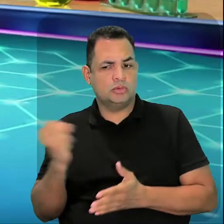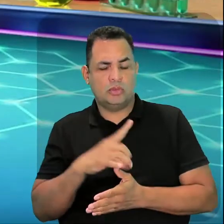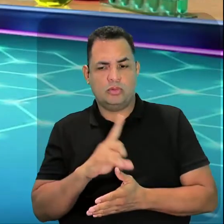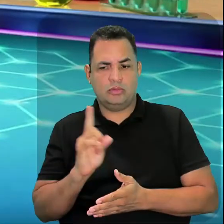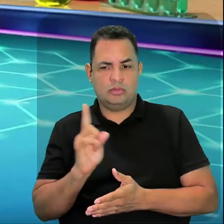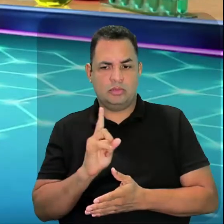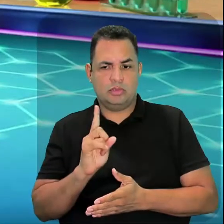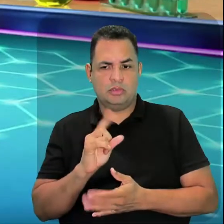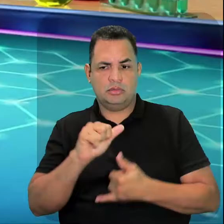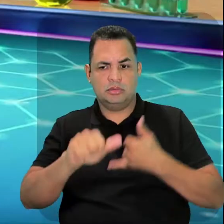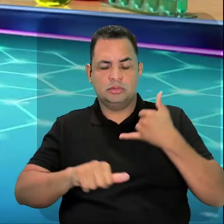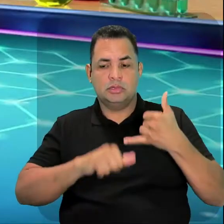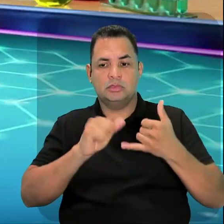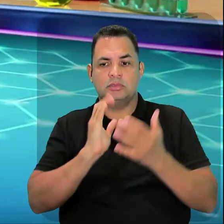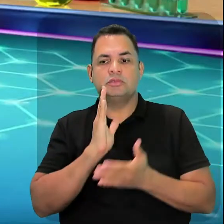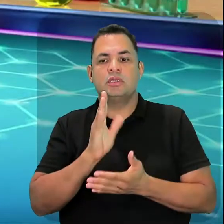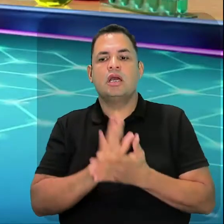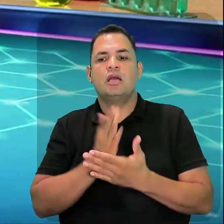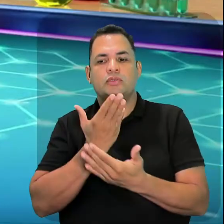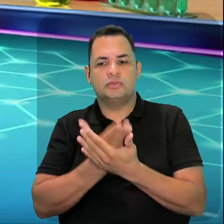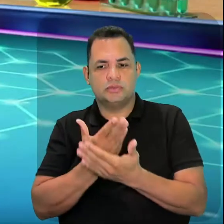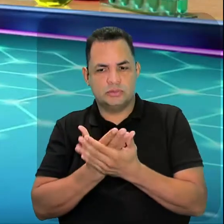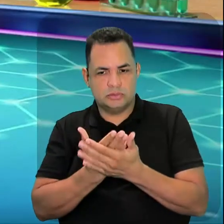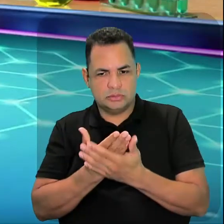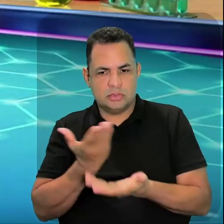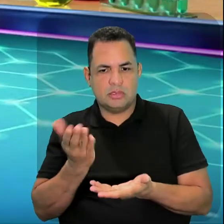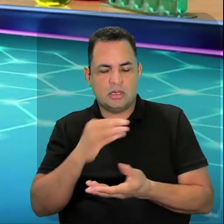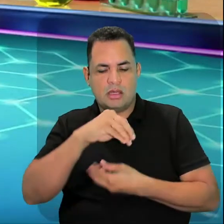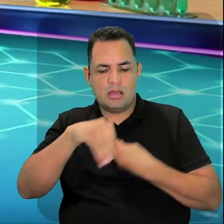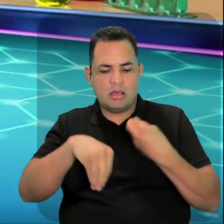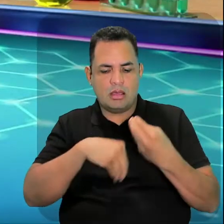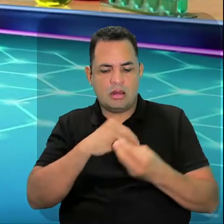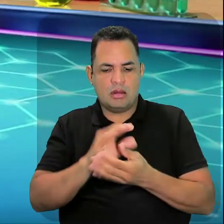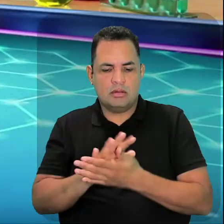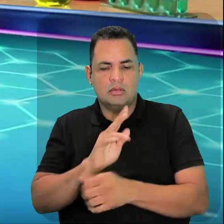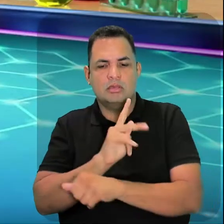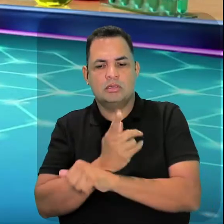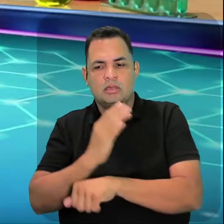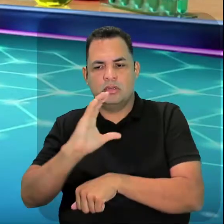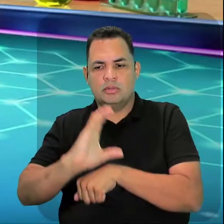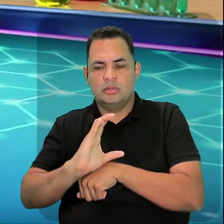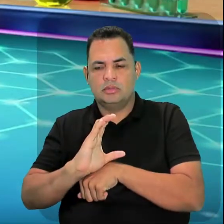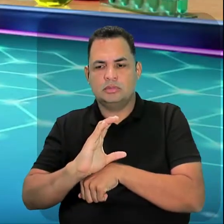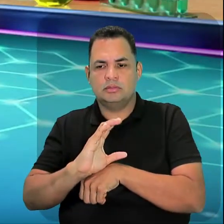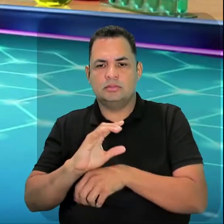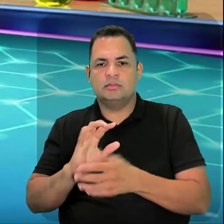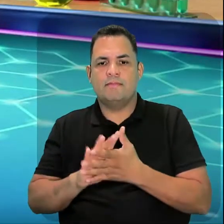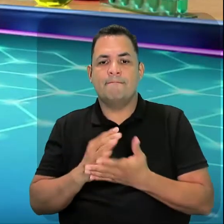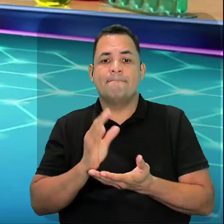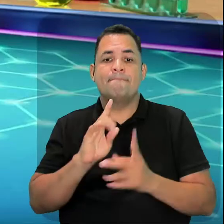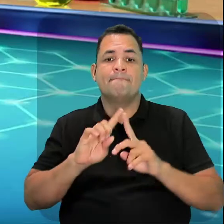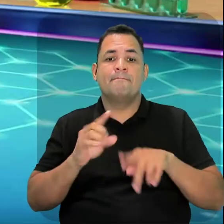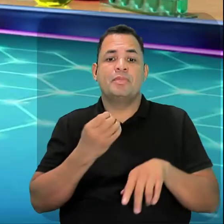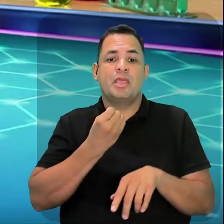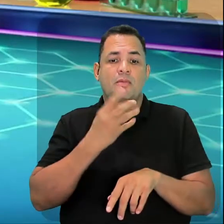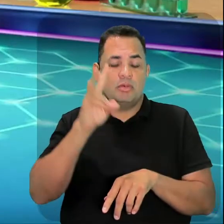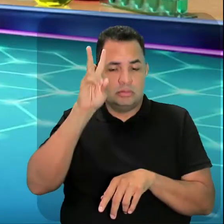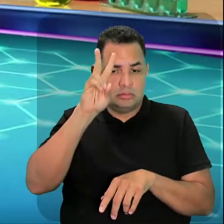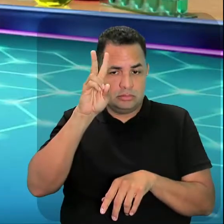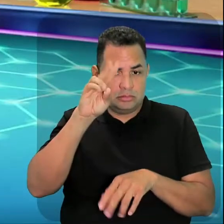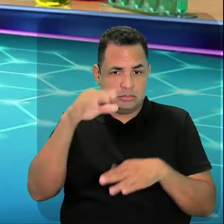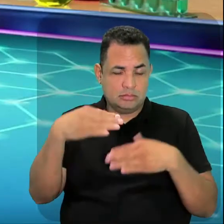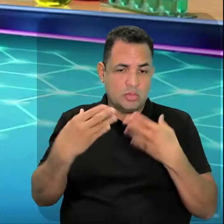não. Essa reação a gente já estudou lá nas reações envolvendo hidrocarbonetos. Mas é muito bom você sempre